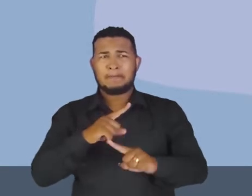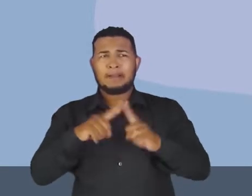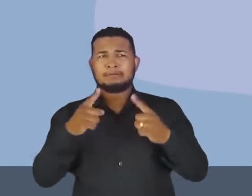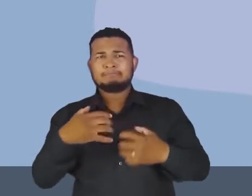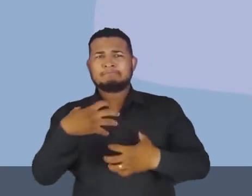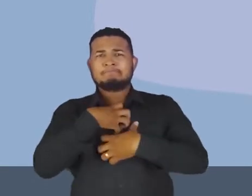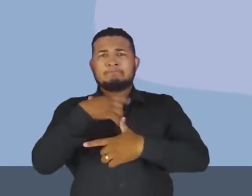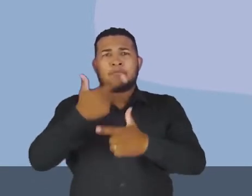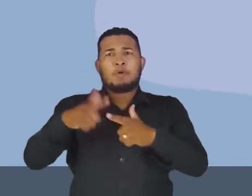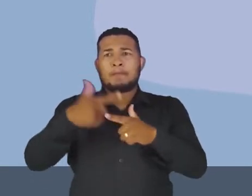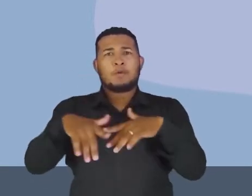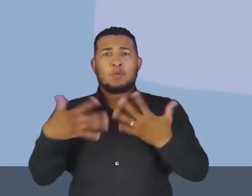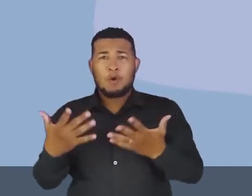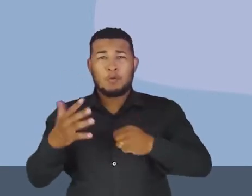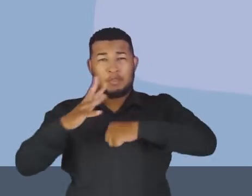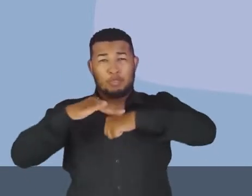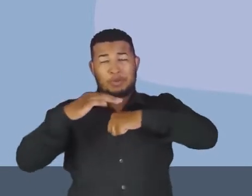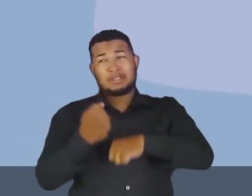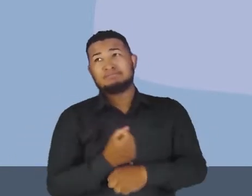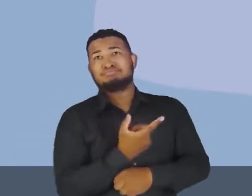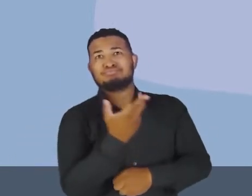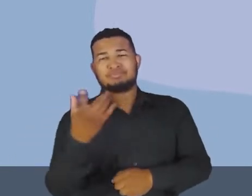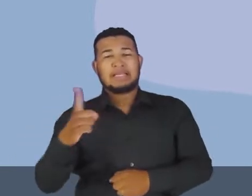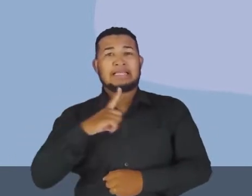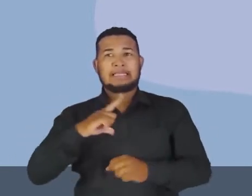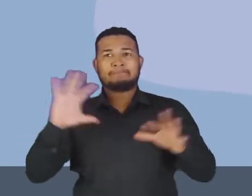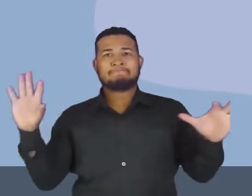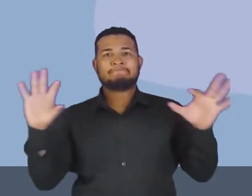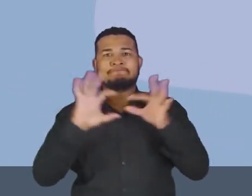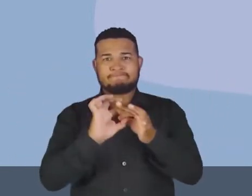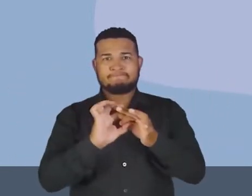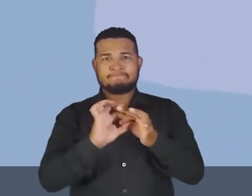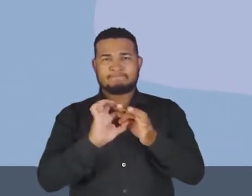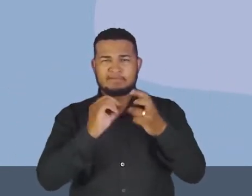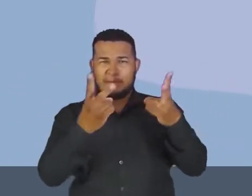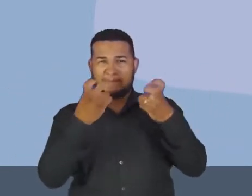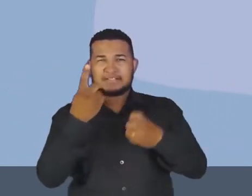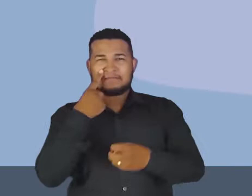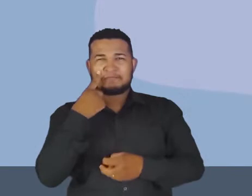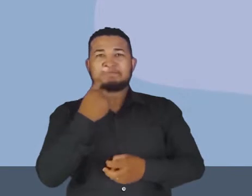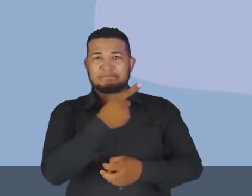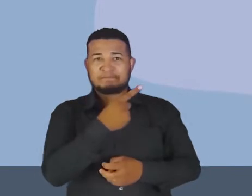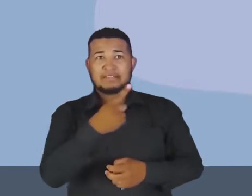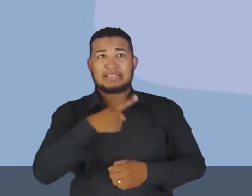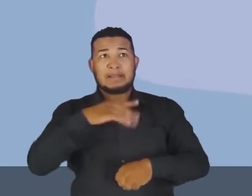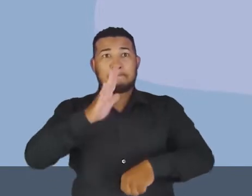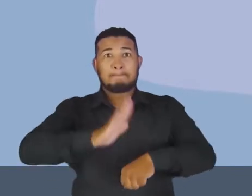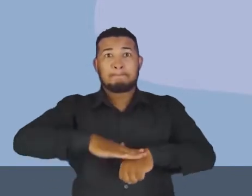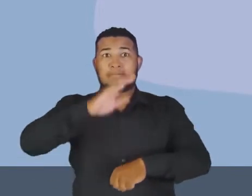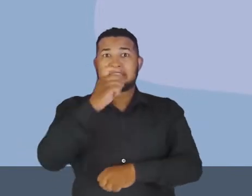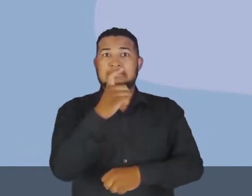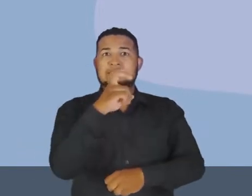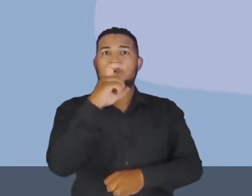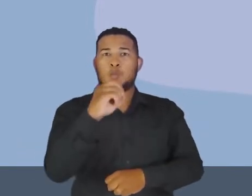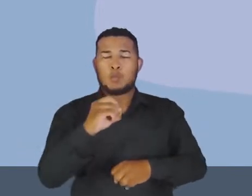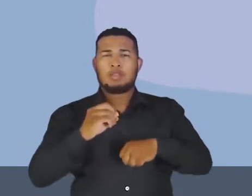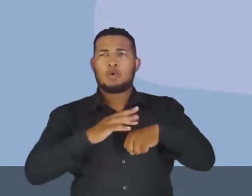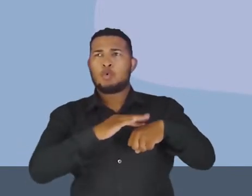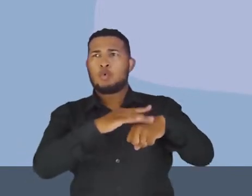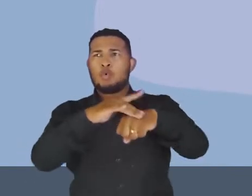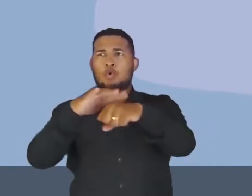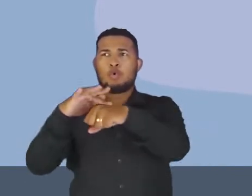Várias doenças estão diretamente relacionadas. Acompanha no slide aqui que você pode perceber que são mais de 150 doenças que